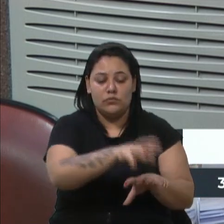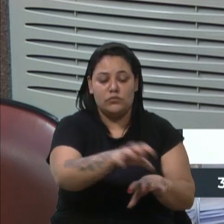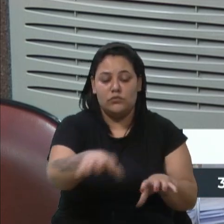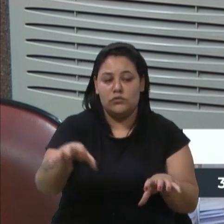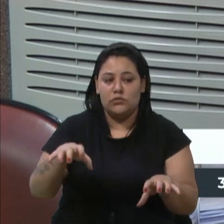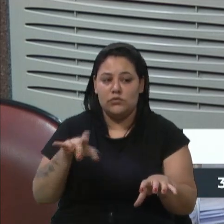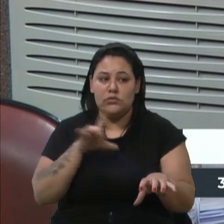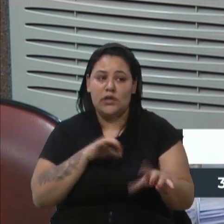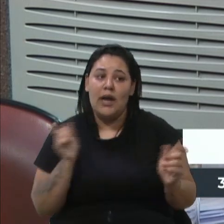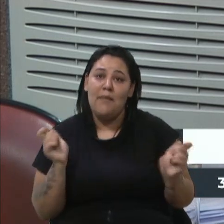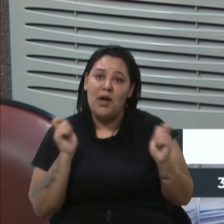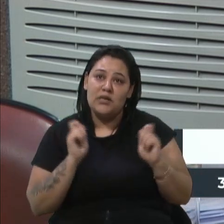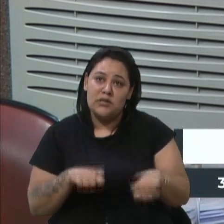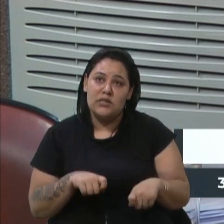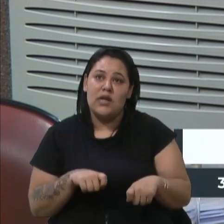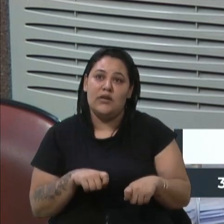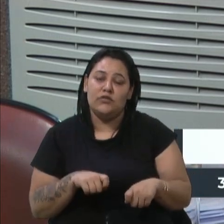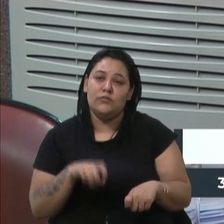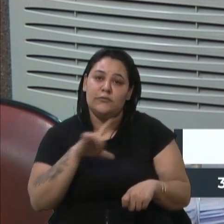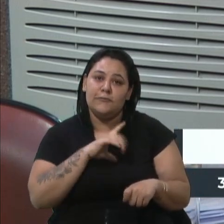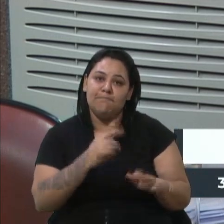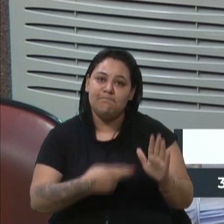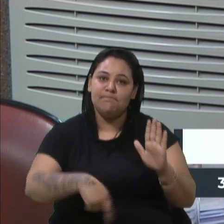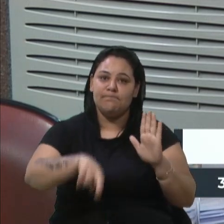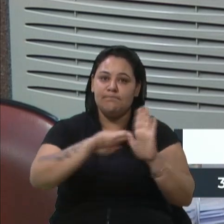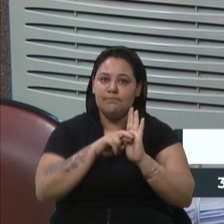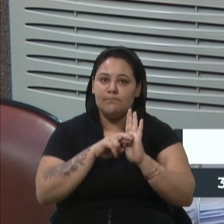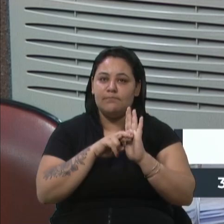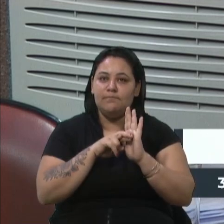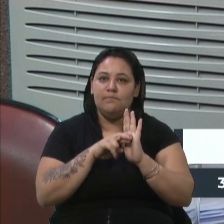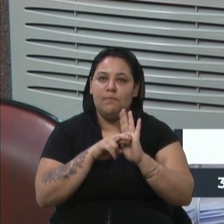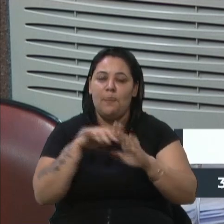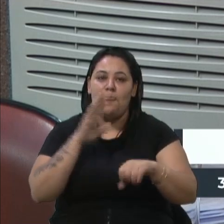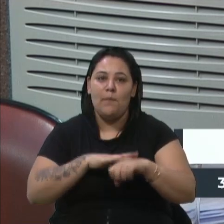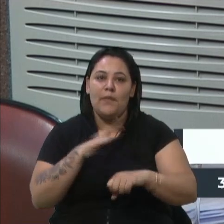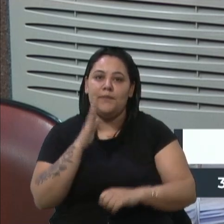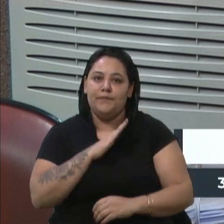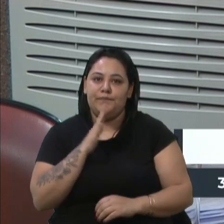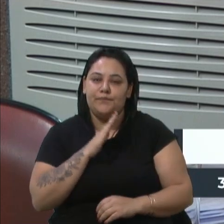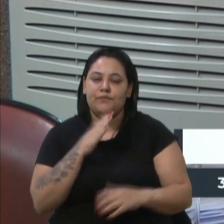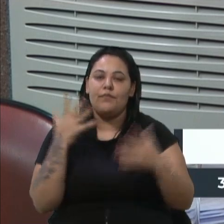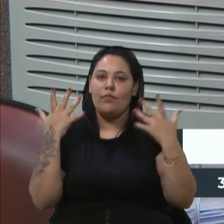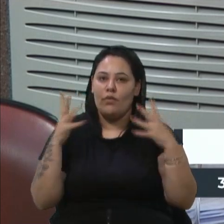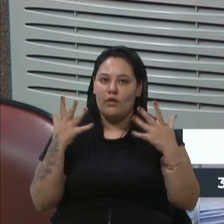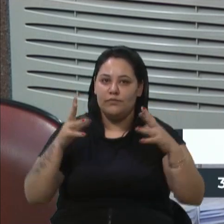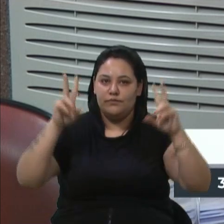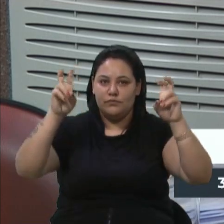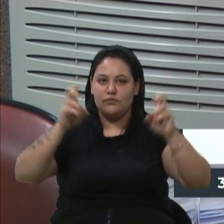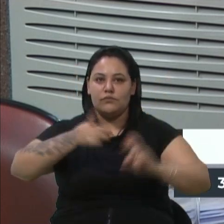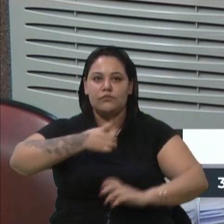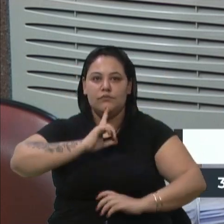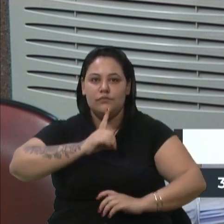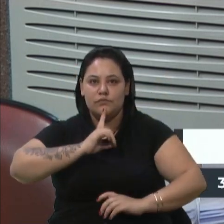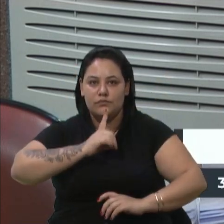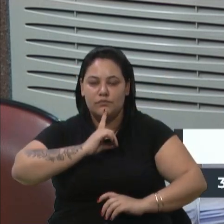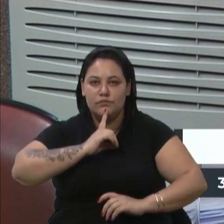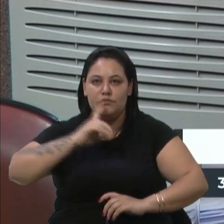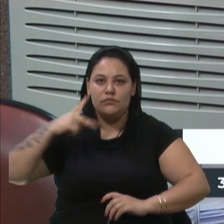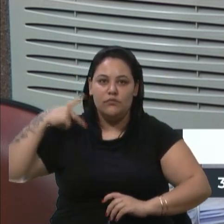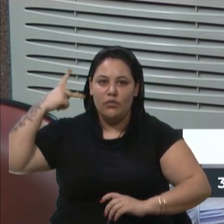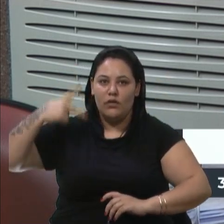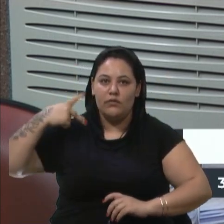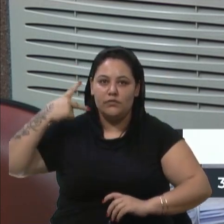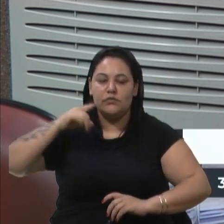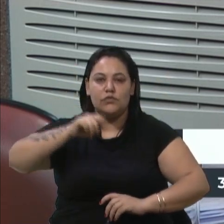competentes para que haja um resultado o mais emergente possível. Parabéns pelo tema, vereador Alberto, por você ser um